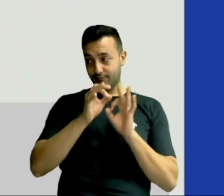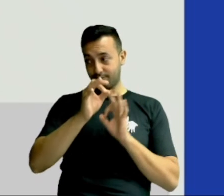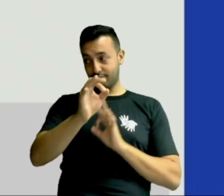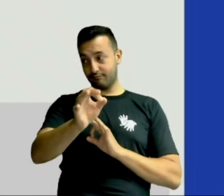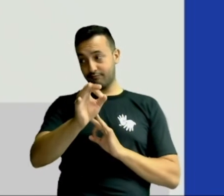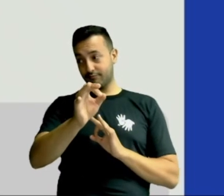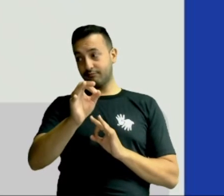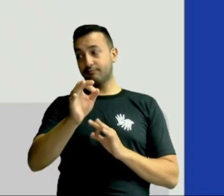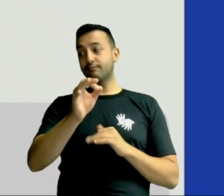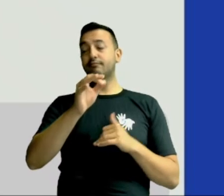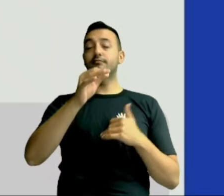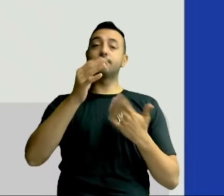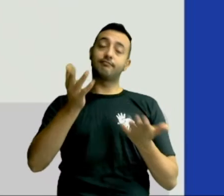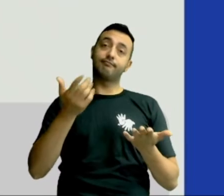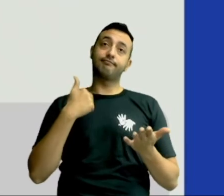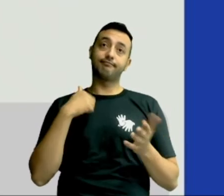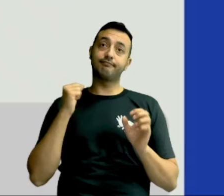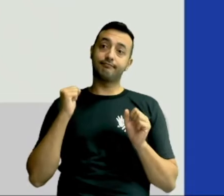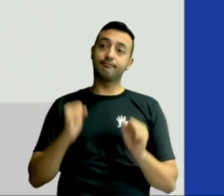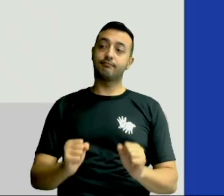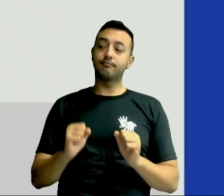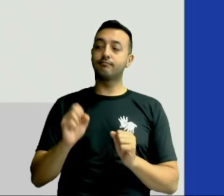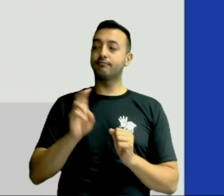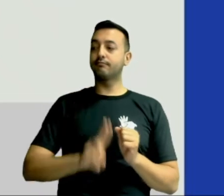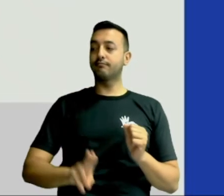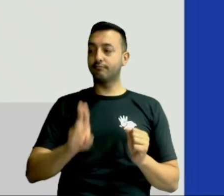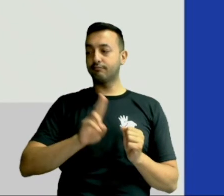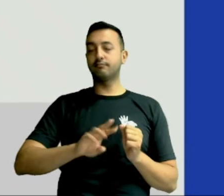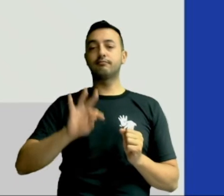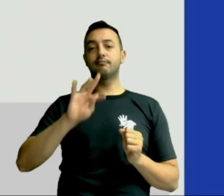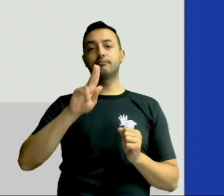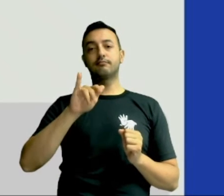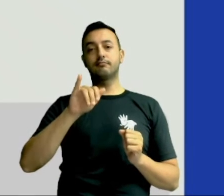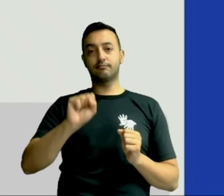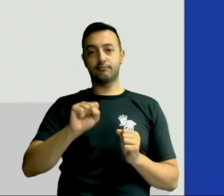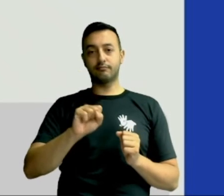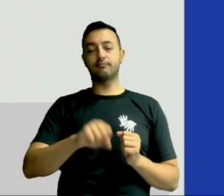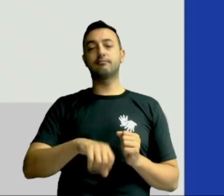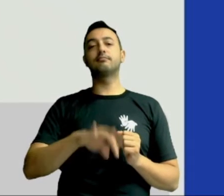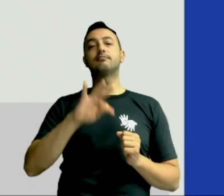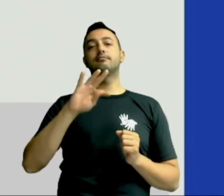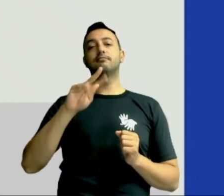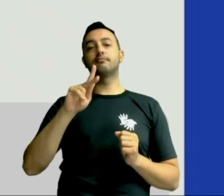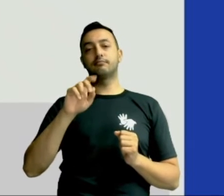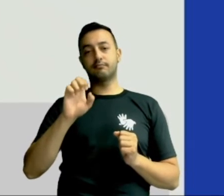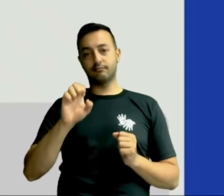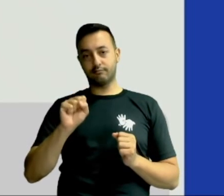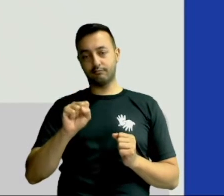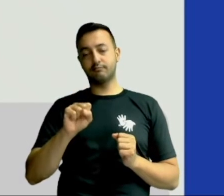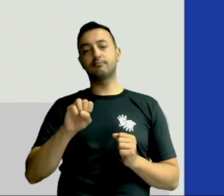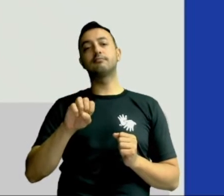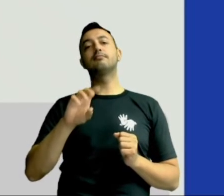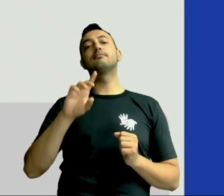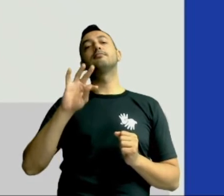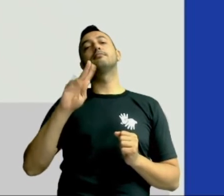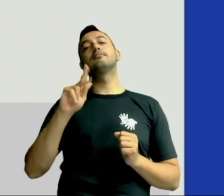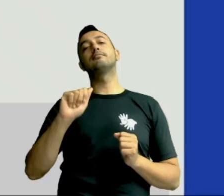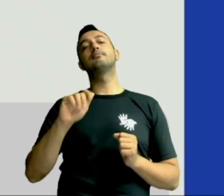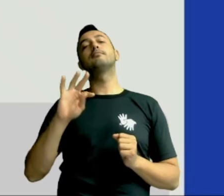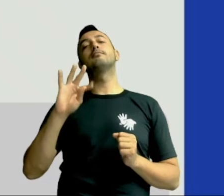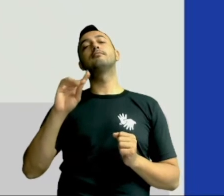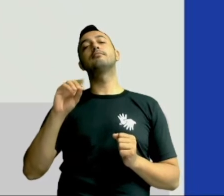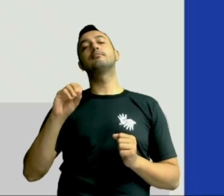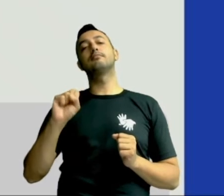distantes eu posso utilizar o Deus o diz o 10 ou 12